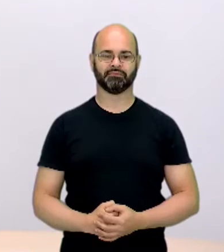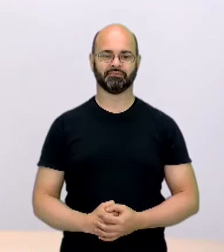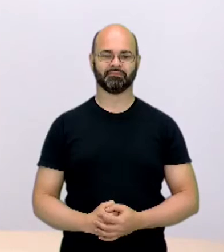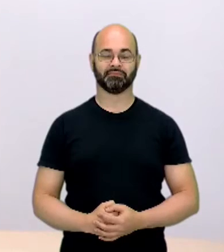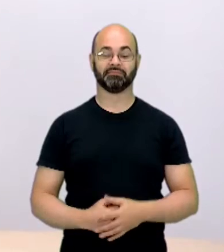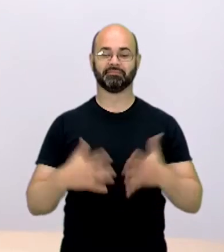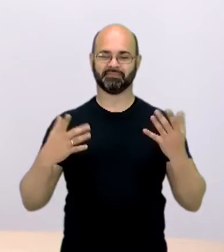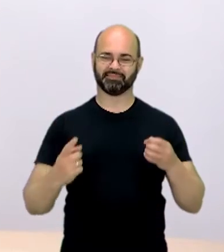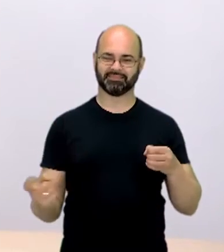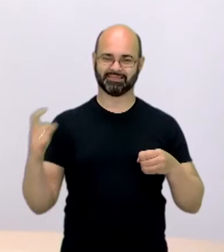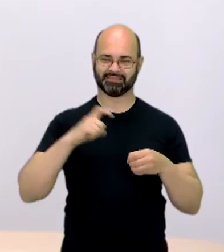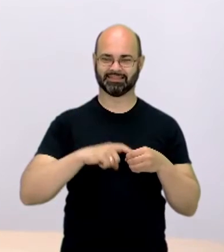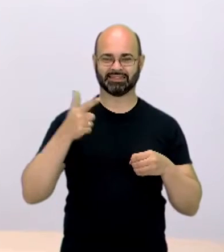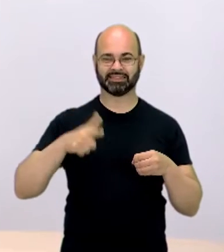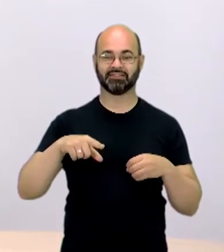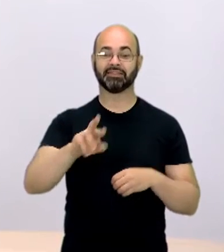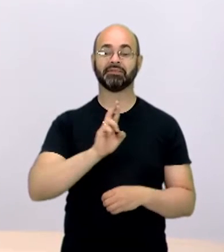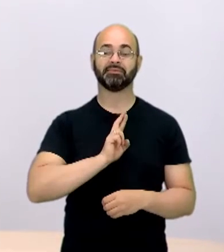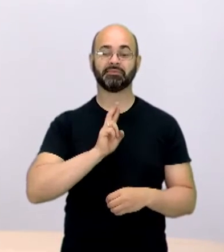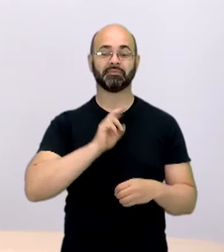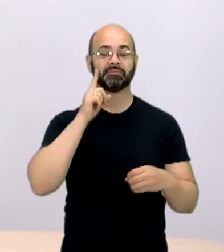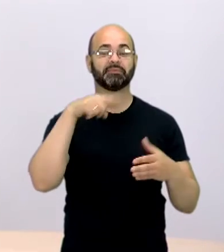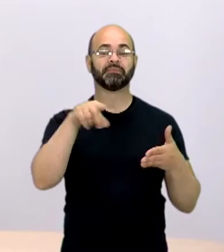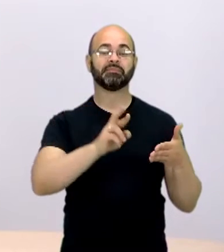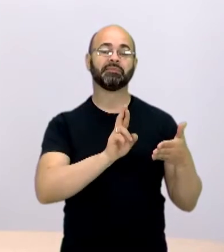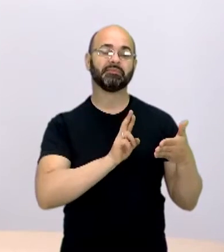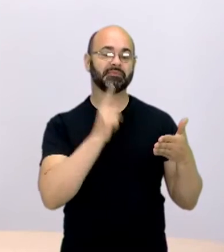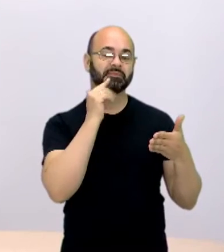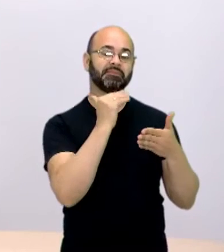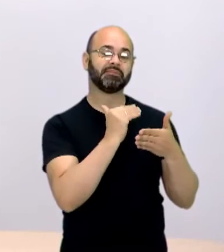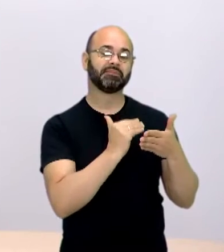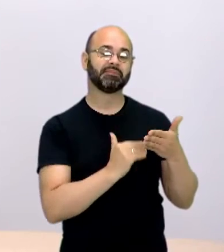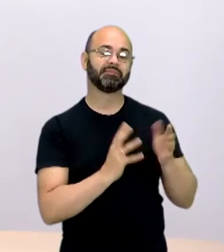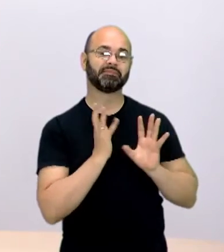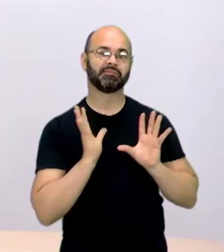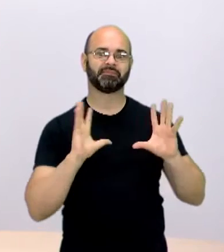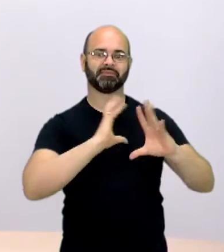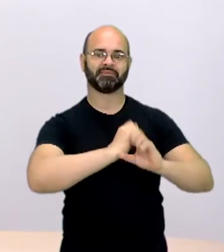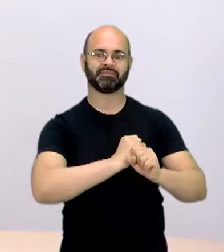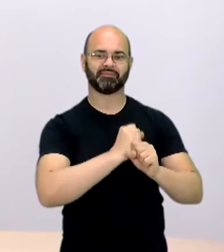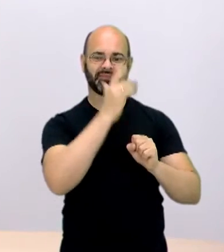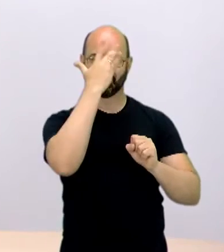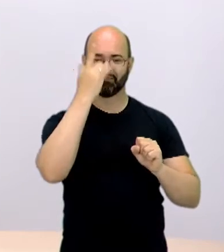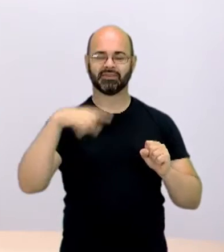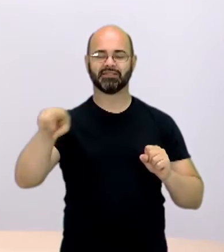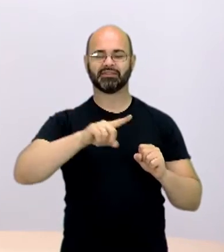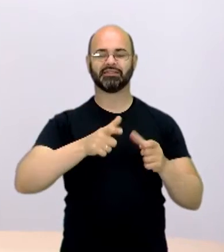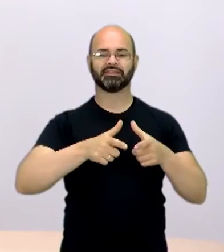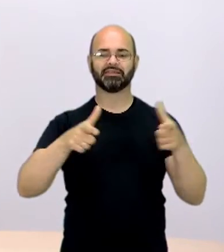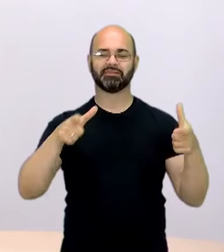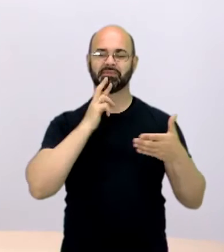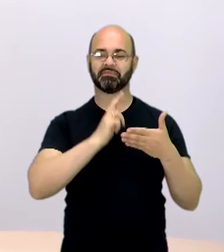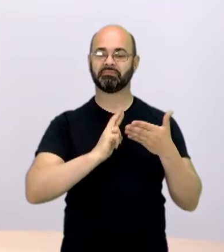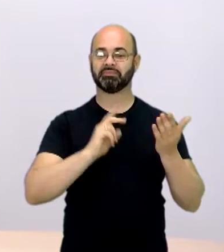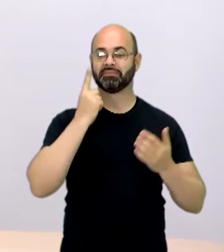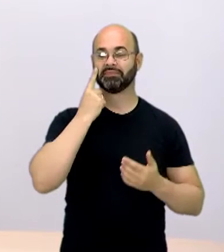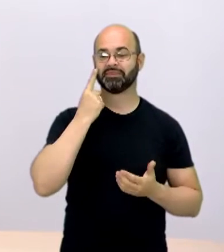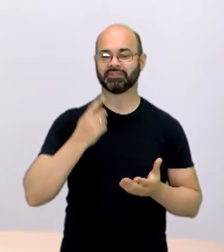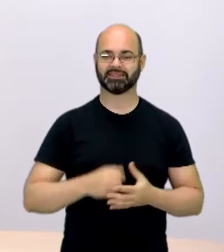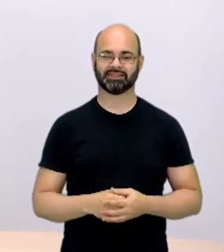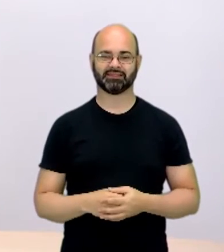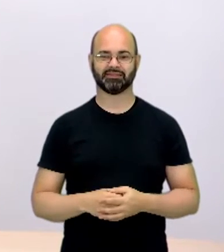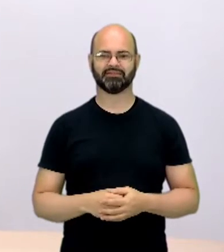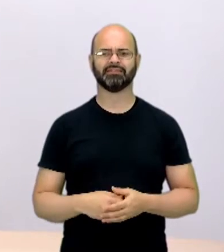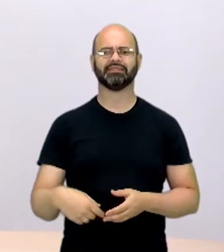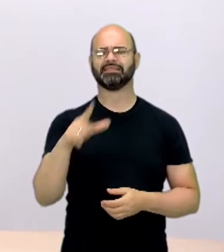And back we are with your answers. Let's see what you answer. Vamos ver aqui qual é a opinião geral do pessoal que está assistindo a aula de hoje.